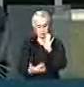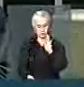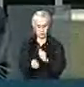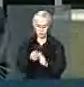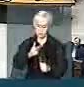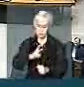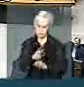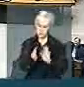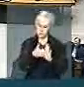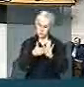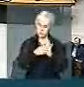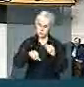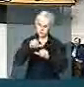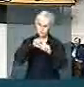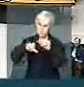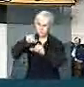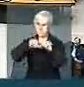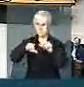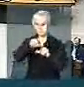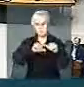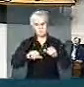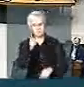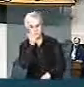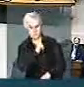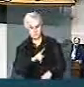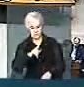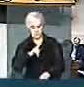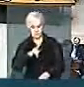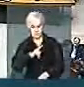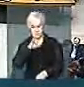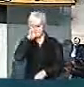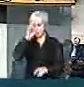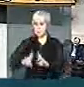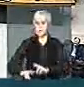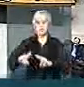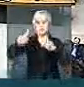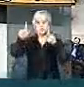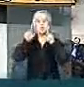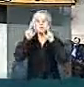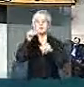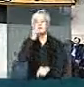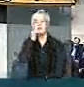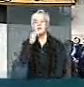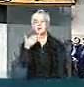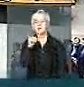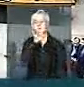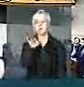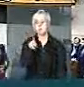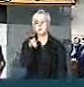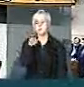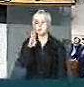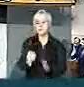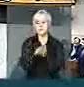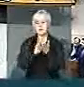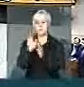vamos continuar propondo que nós tenhamos outro tipo de prioridade, como foi os 10% do PIB, como